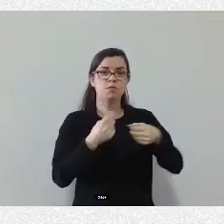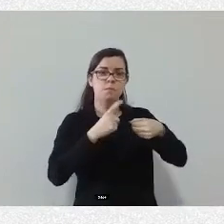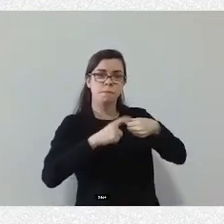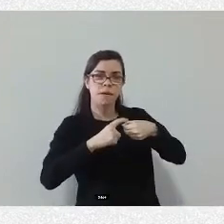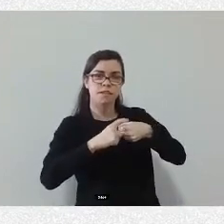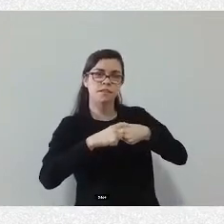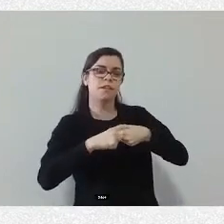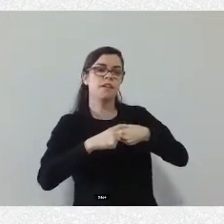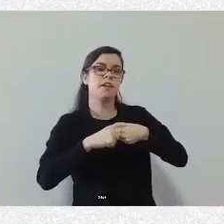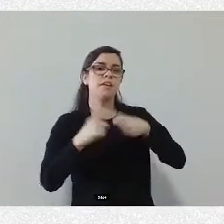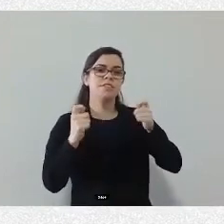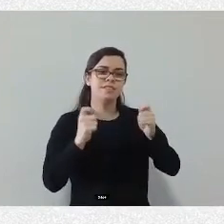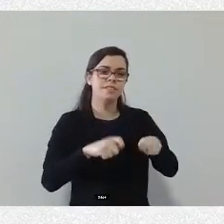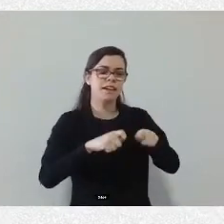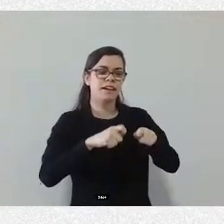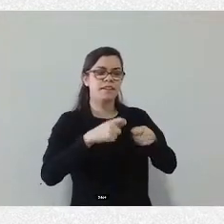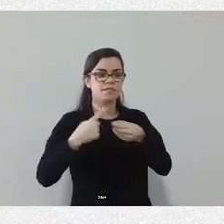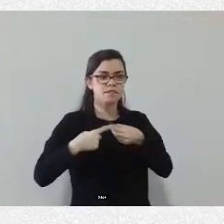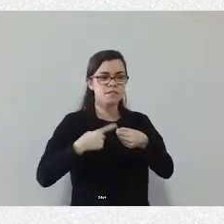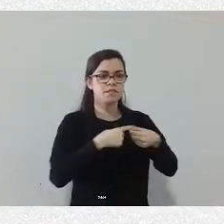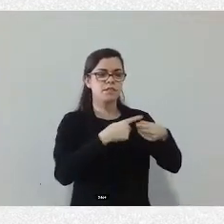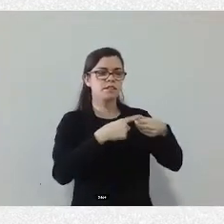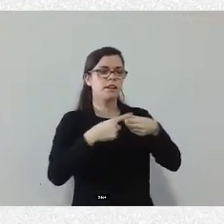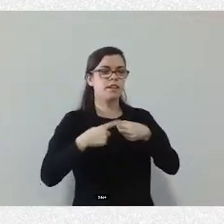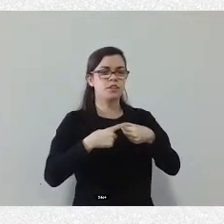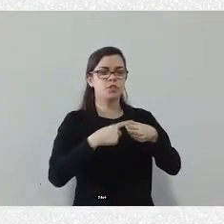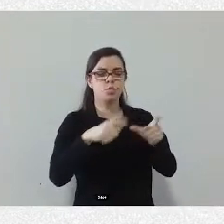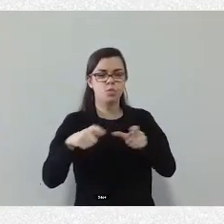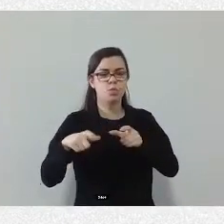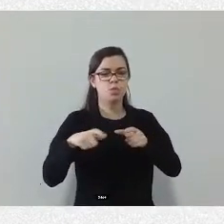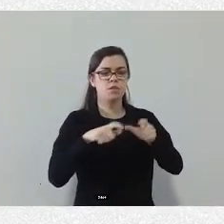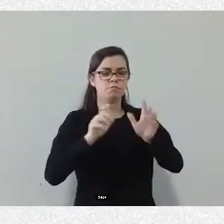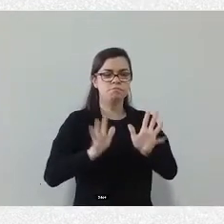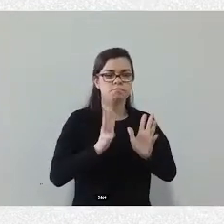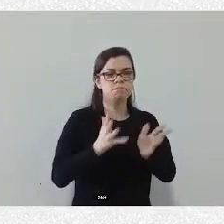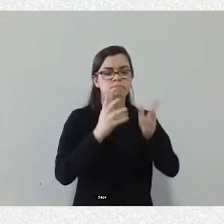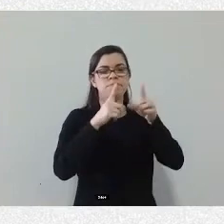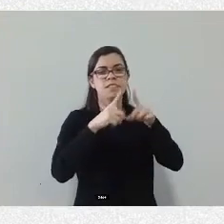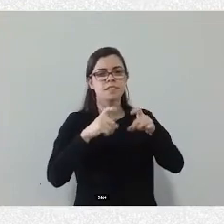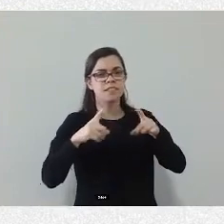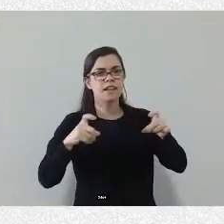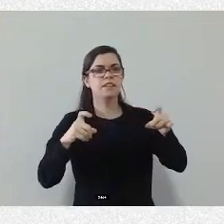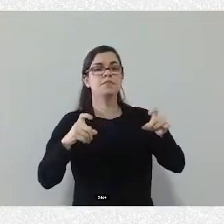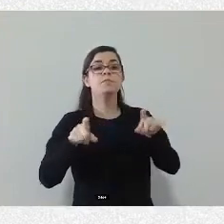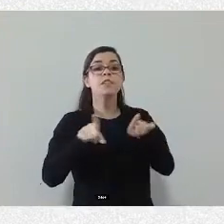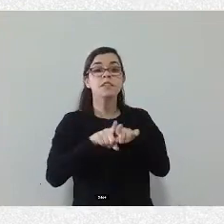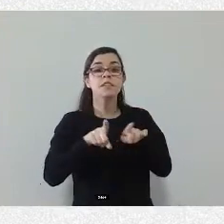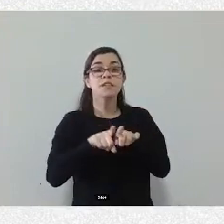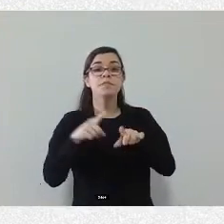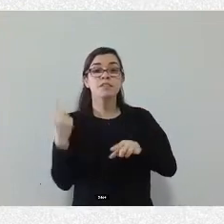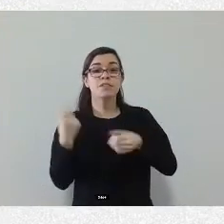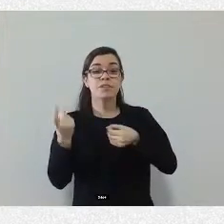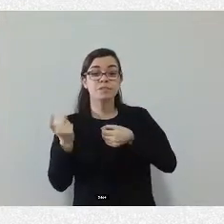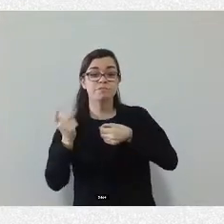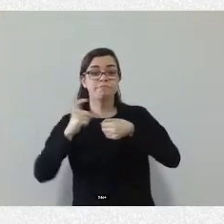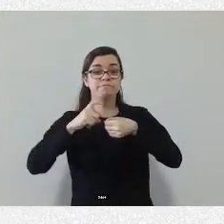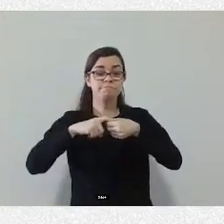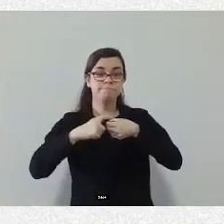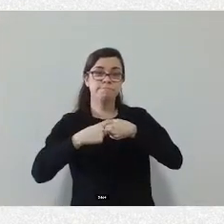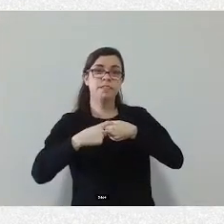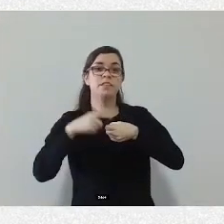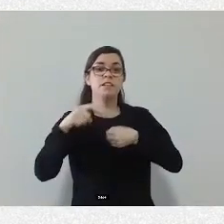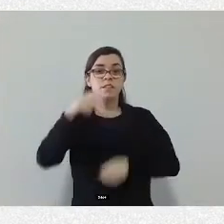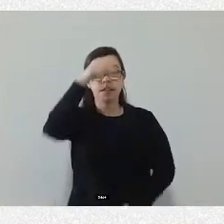nesse sentido, foi uma excelente oportunidade poder contar com a Prefeitura de Toledo e todo o seu